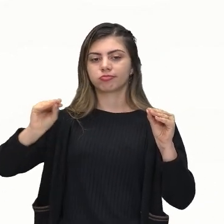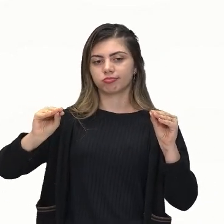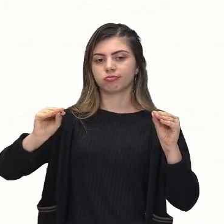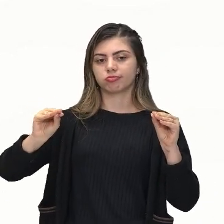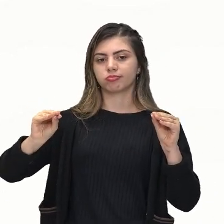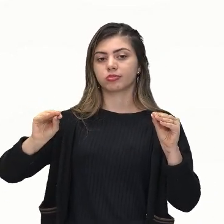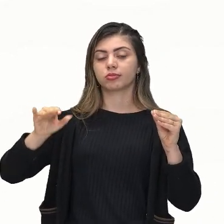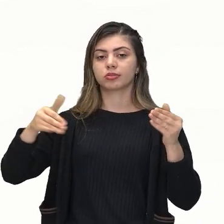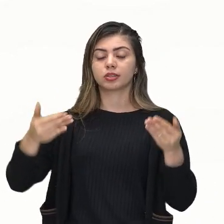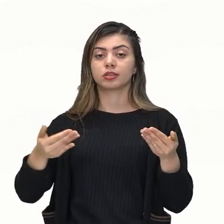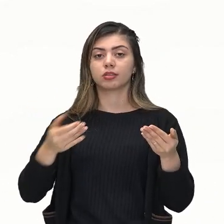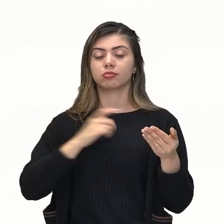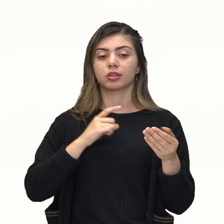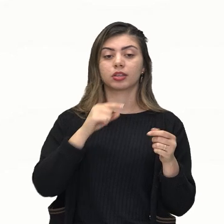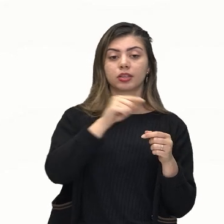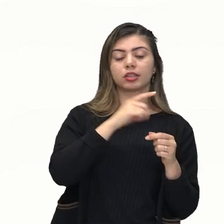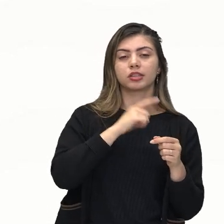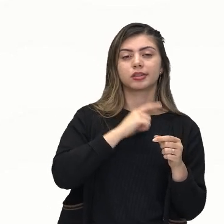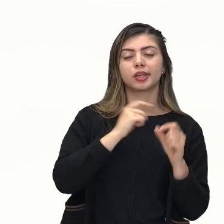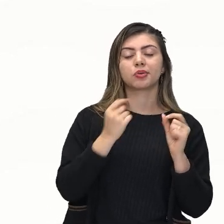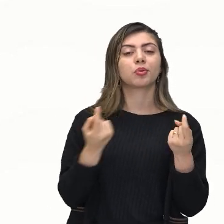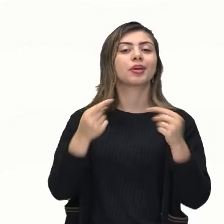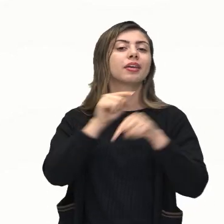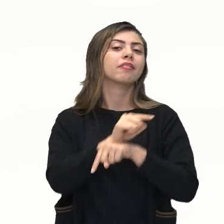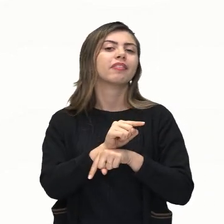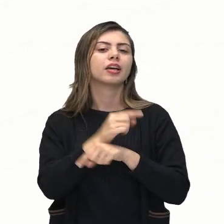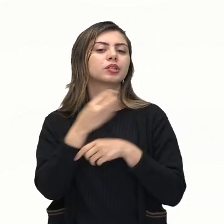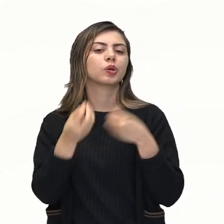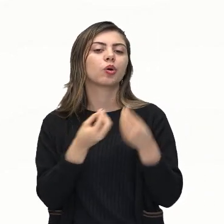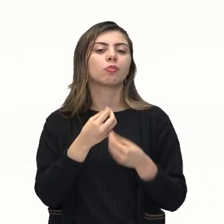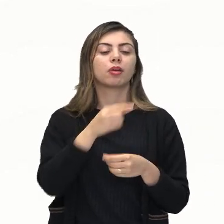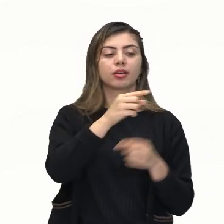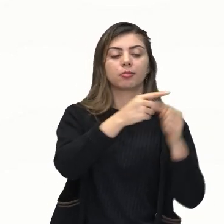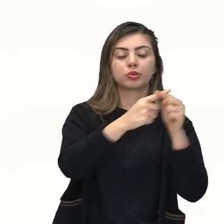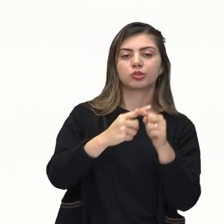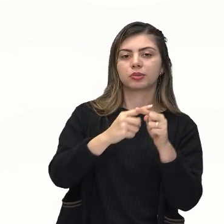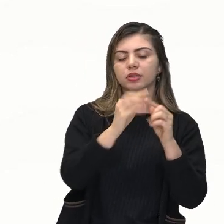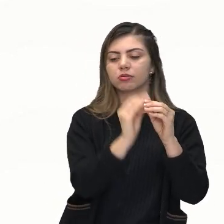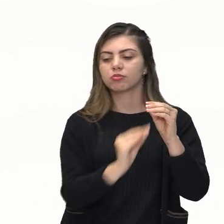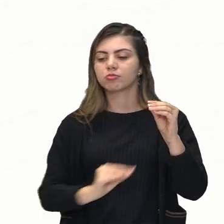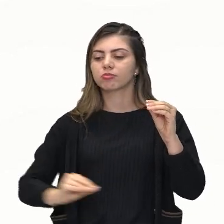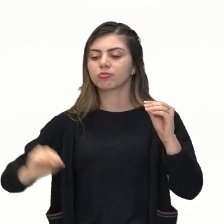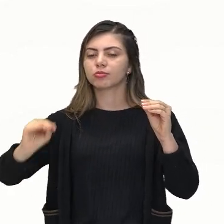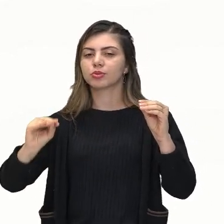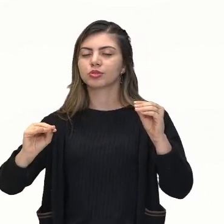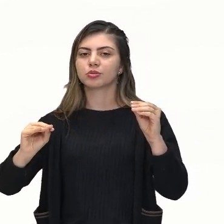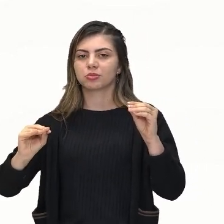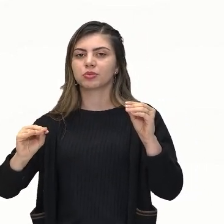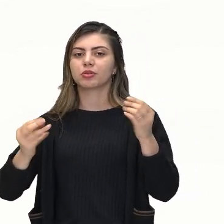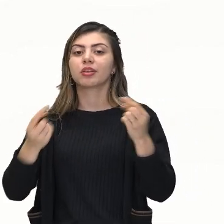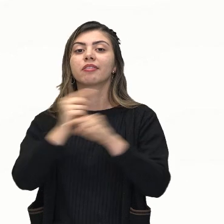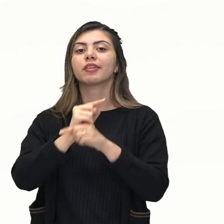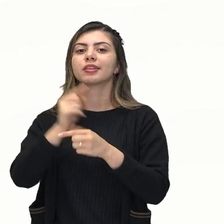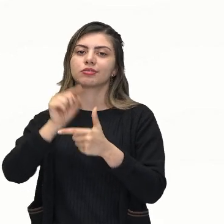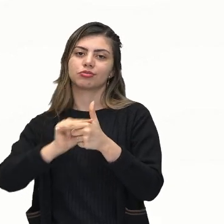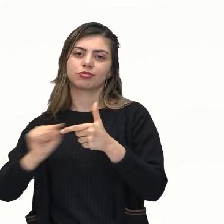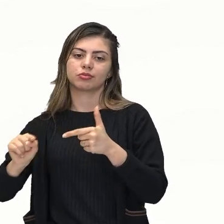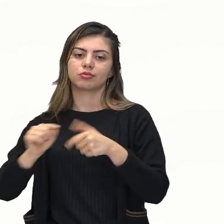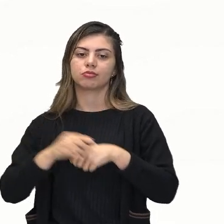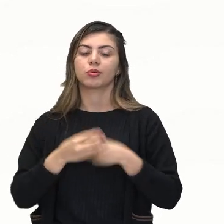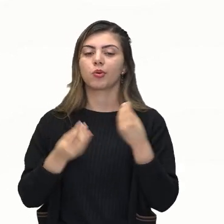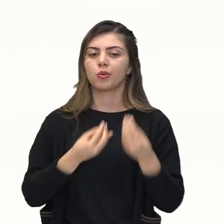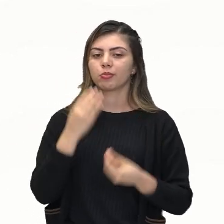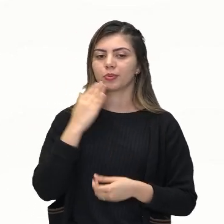inversa. Então, o inverso da multiplicação é a divisão. Então, eu